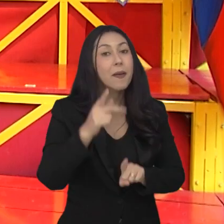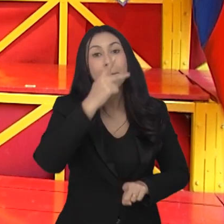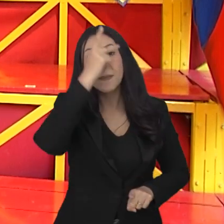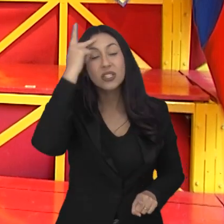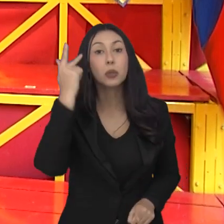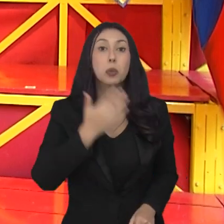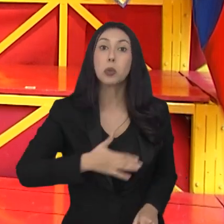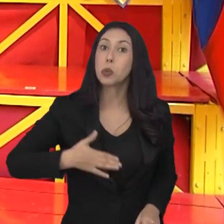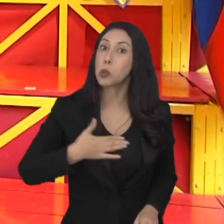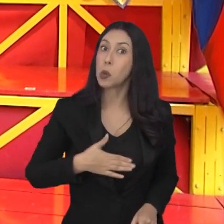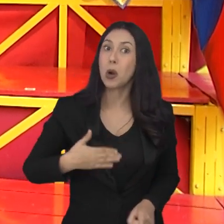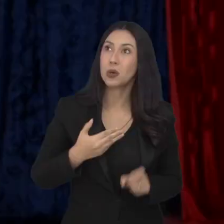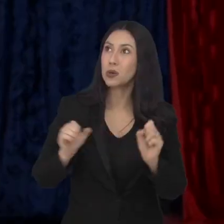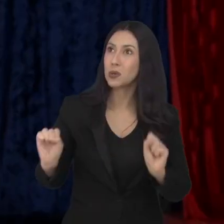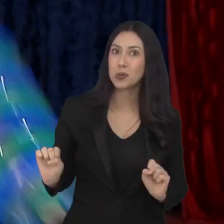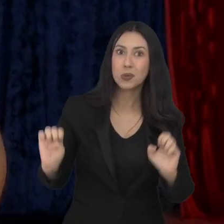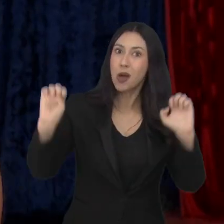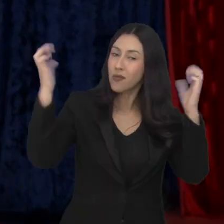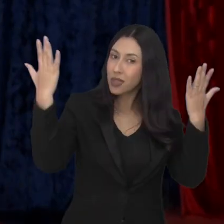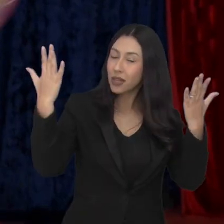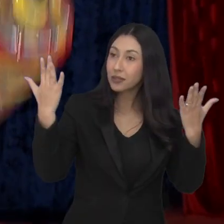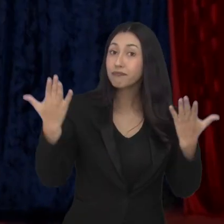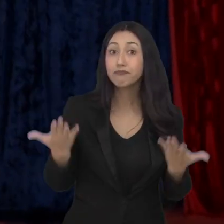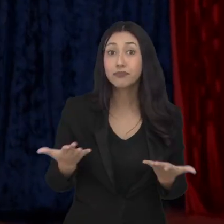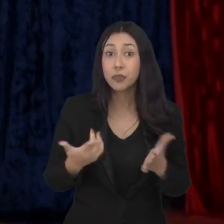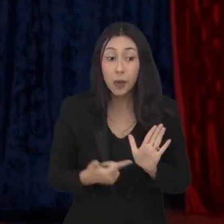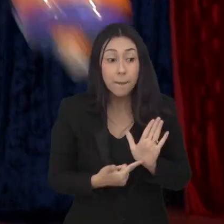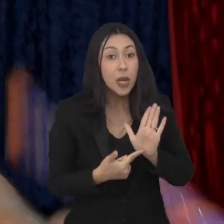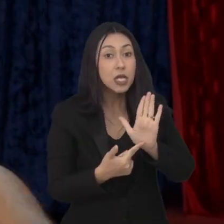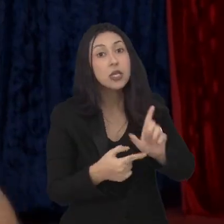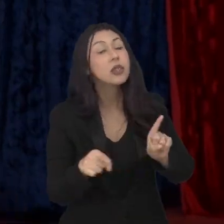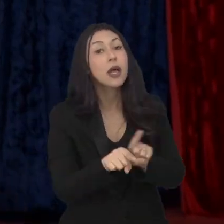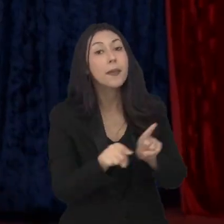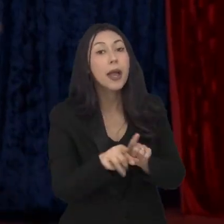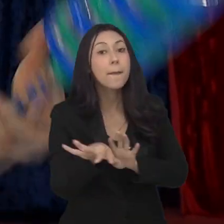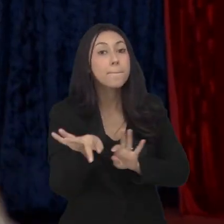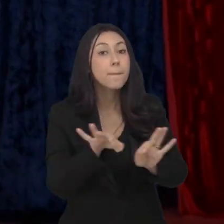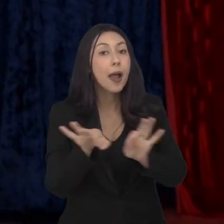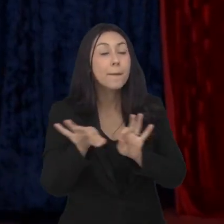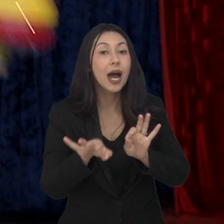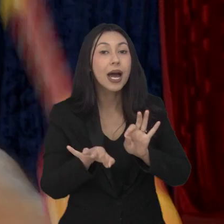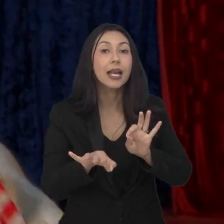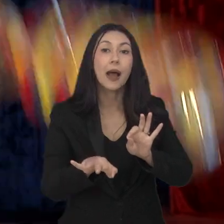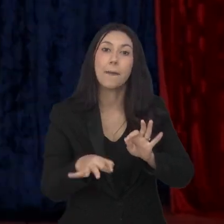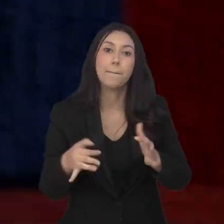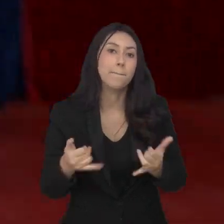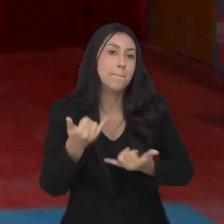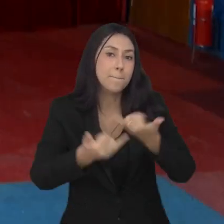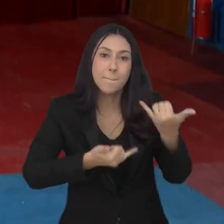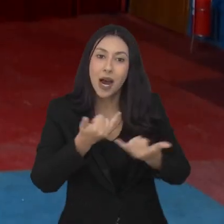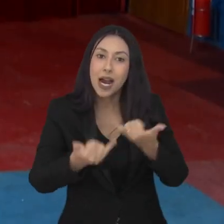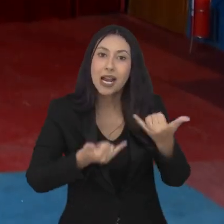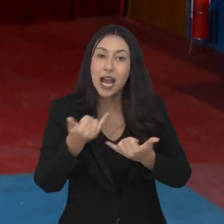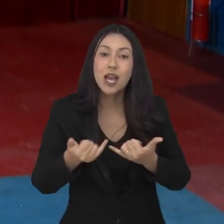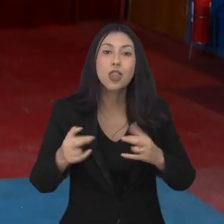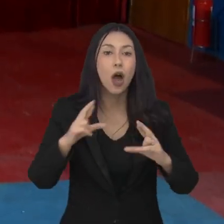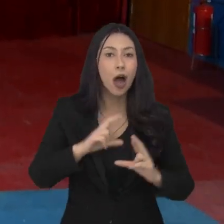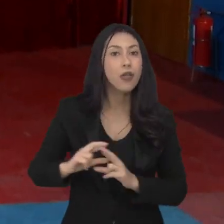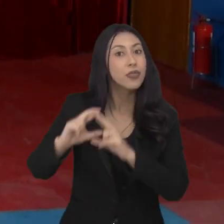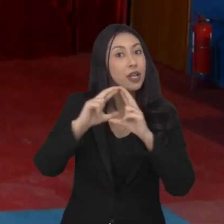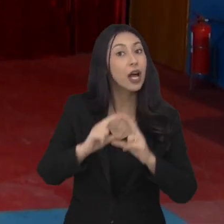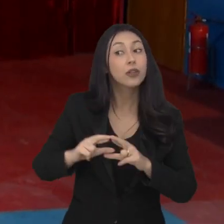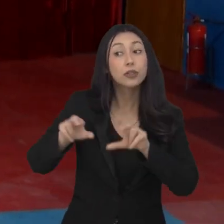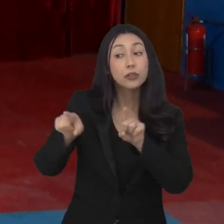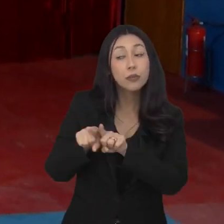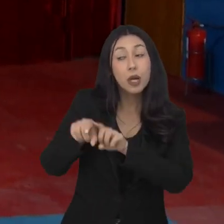fã do espetáculo circense. E além das apresentações, a trupe produz brinquedos recicláveis e oferece workshops